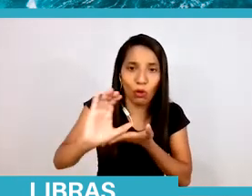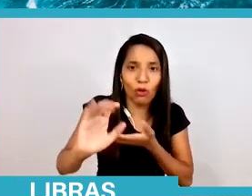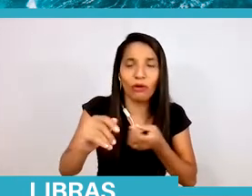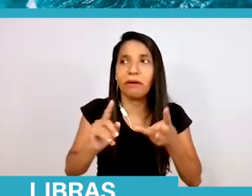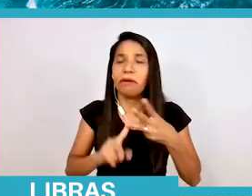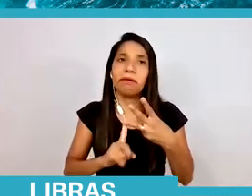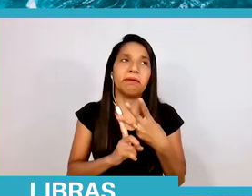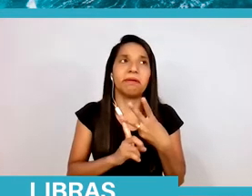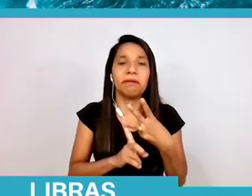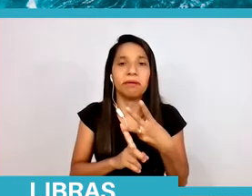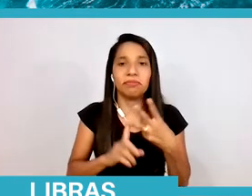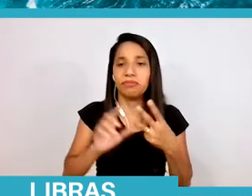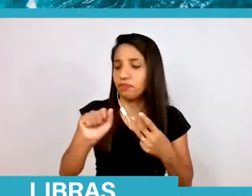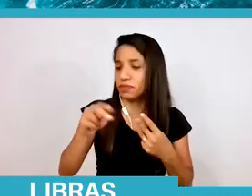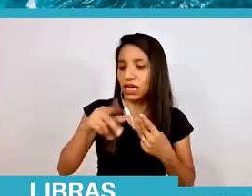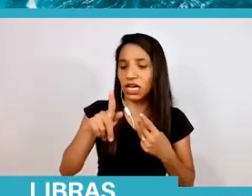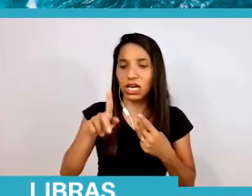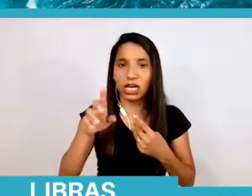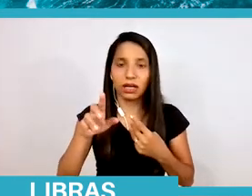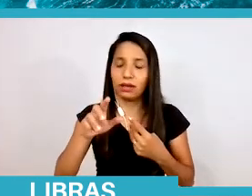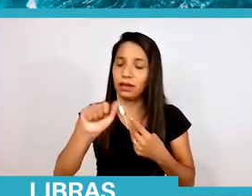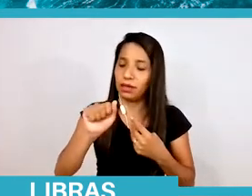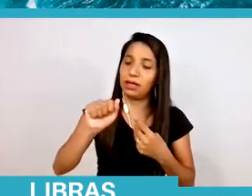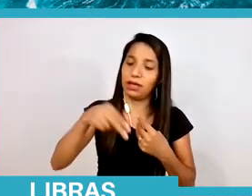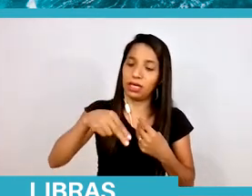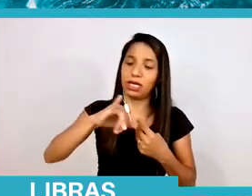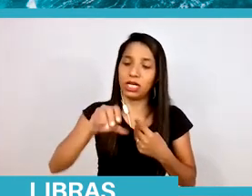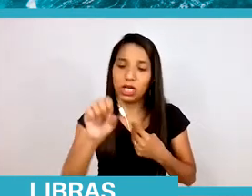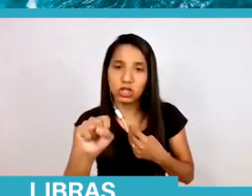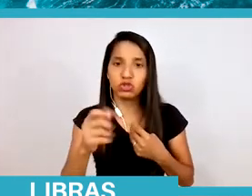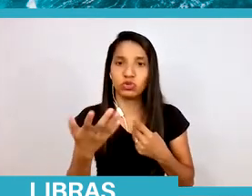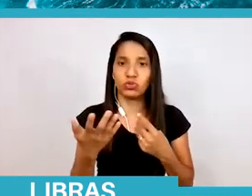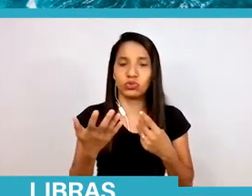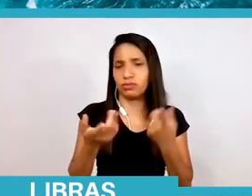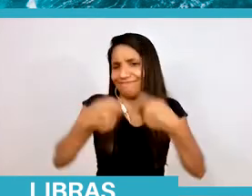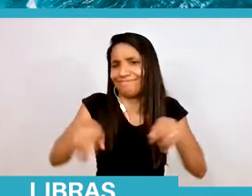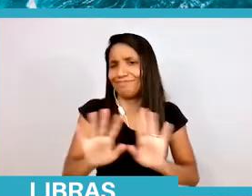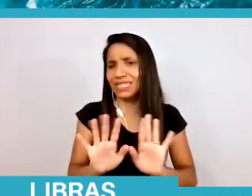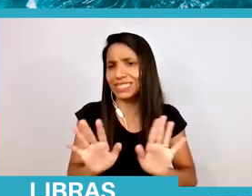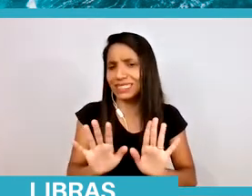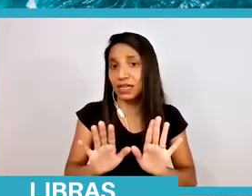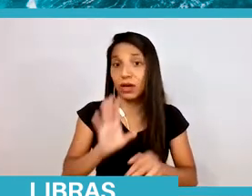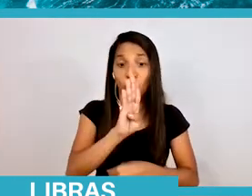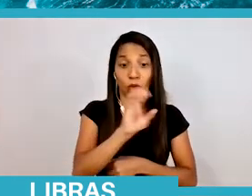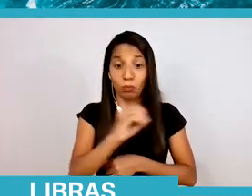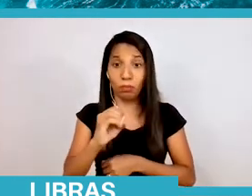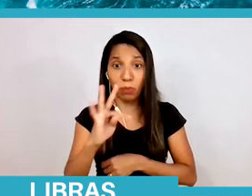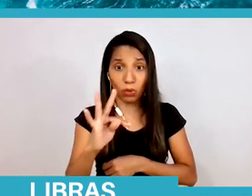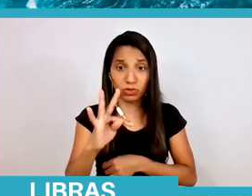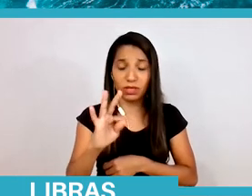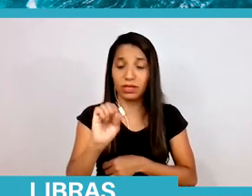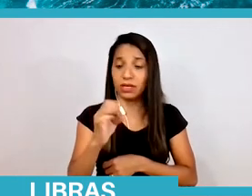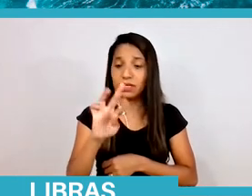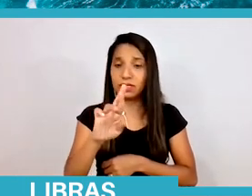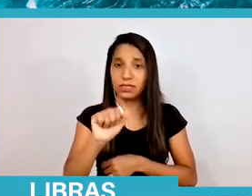normalmente você consegue, o conceito de empreendedorismo bootstrapping é você começar um negócio sem a ajuda de terceiros. Então, você